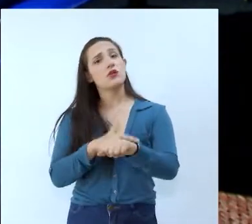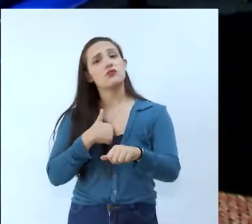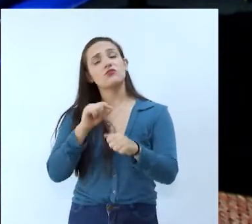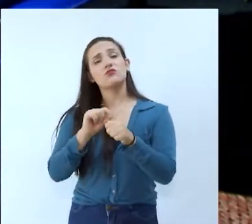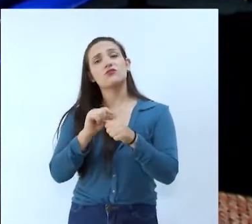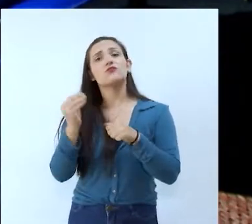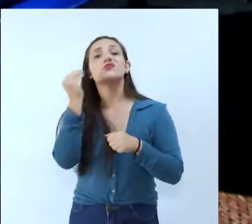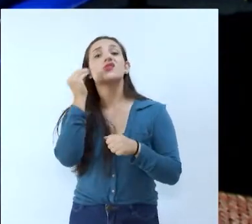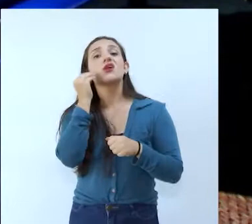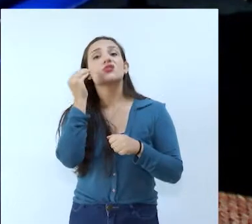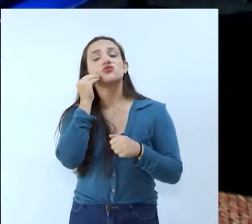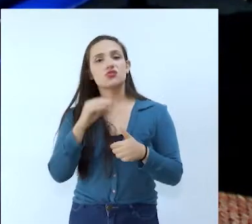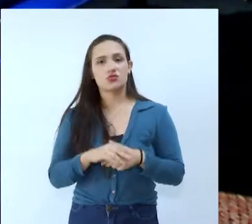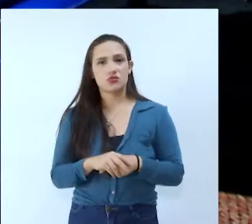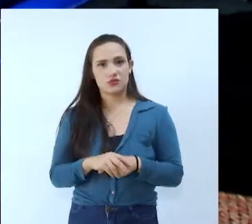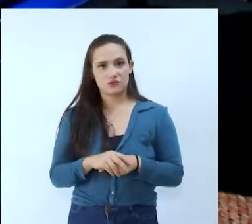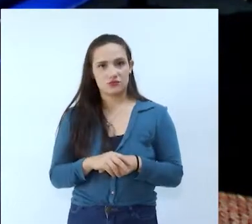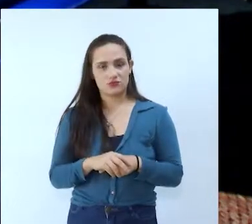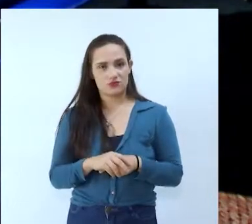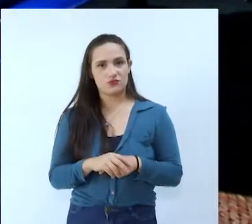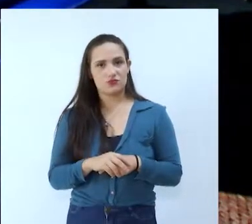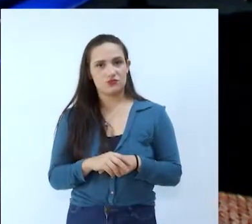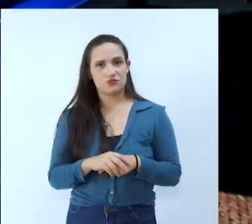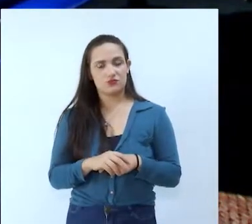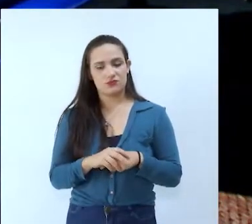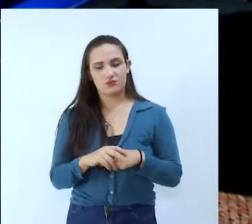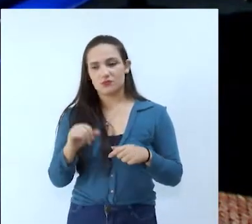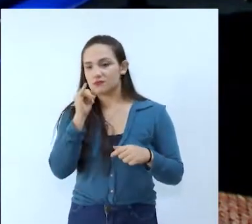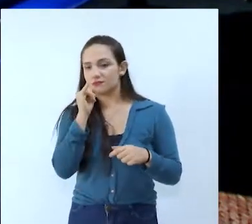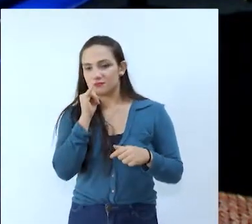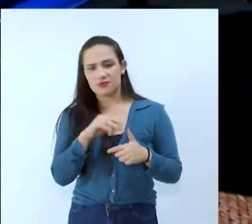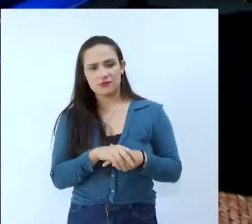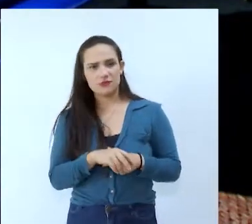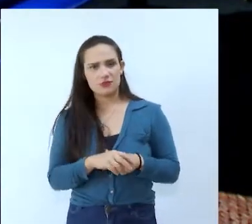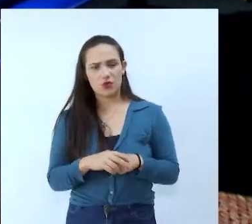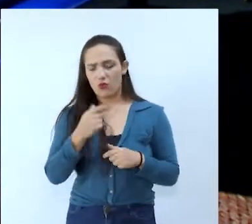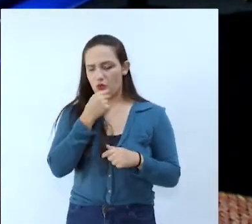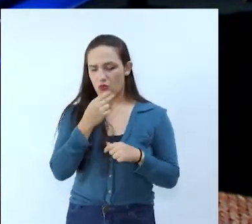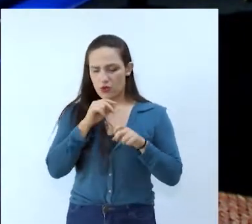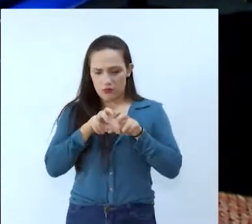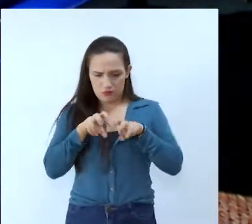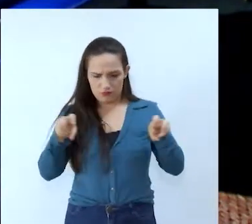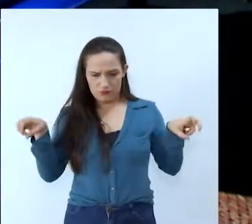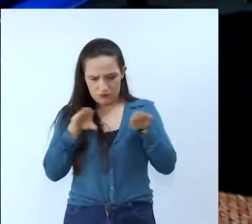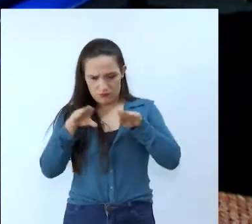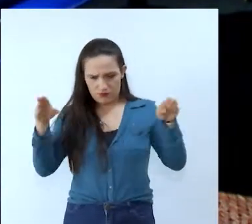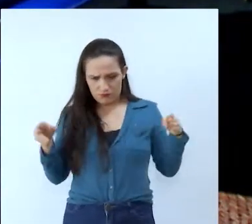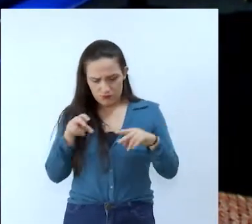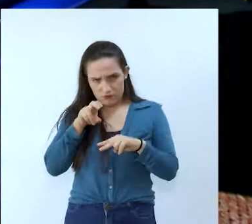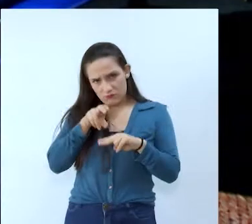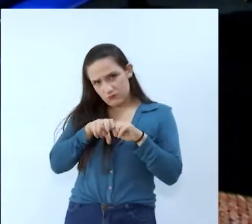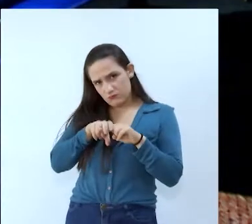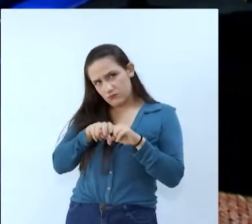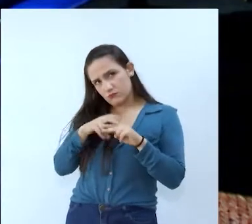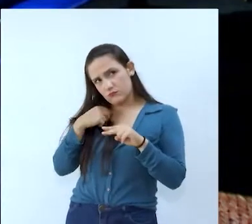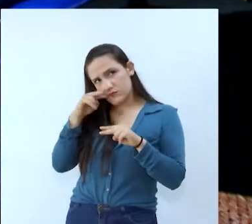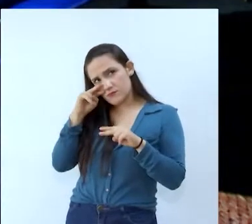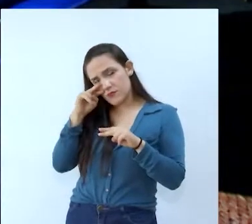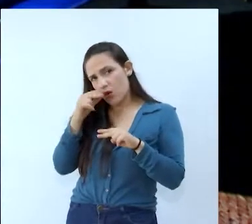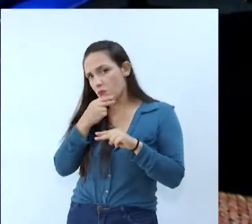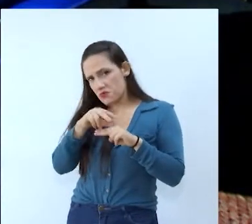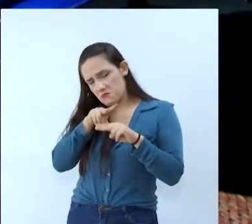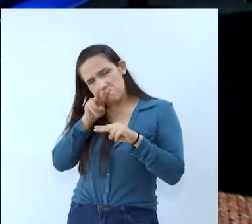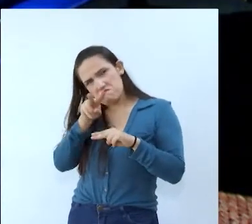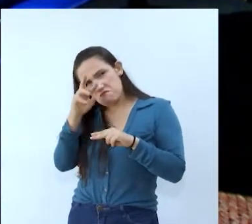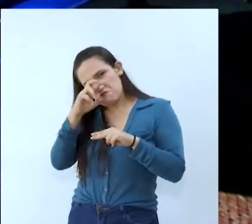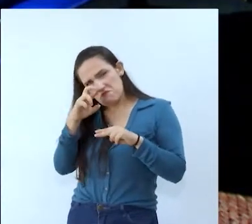lá chutar para quebrar a bola. E eu chutei, a bola atravessou. A bola não foi no gol, foi no lugar, mas atravessou, foi lá no asfalto, lá perto da rodovia, né? Aí o celular falou,